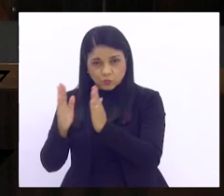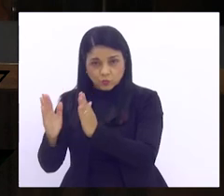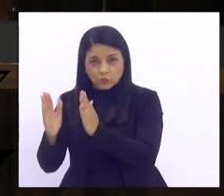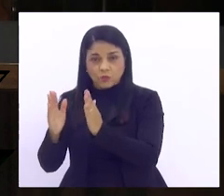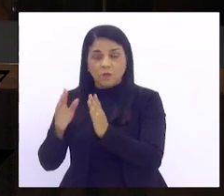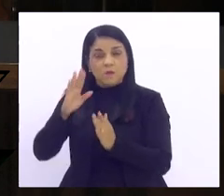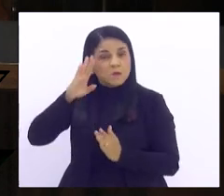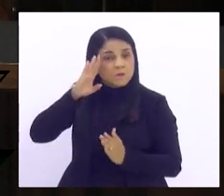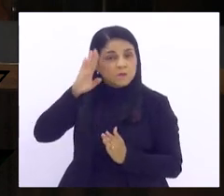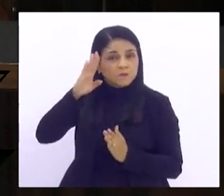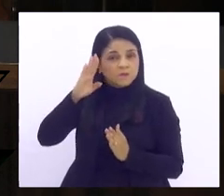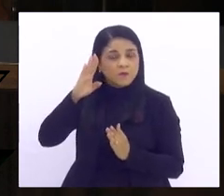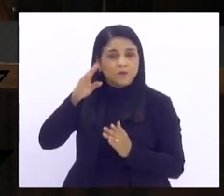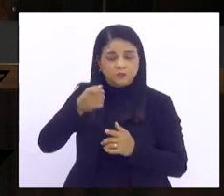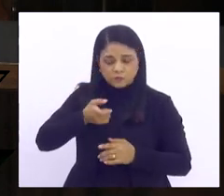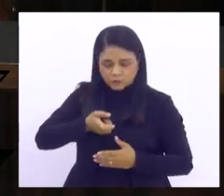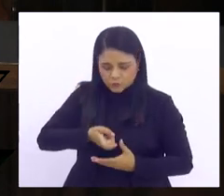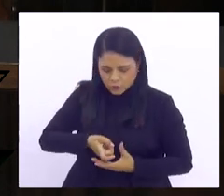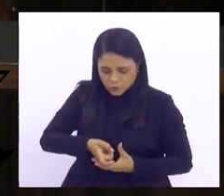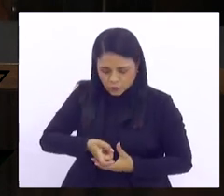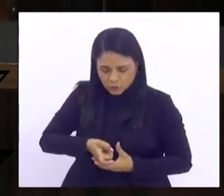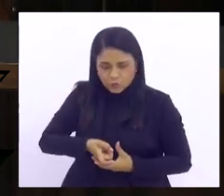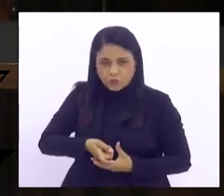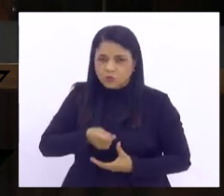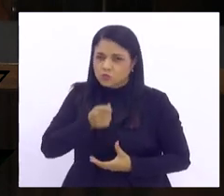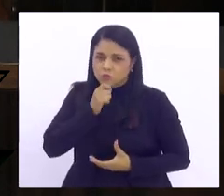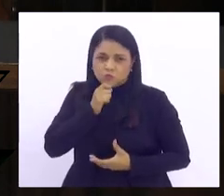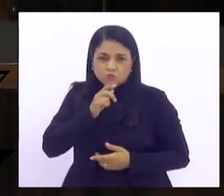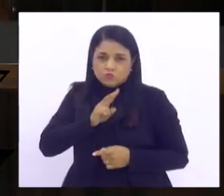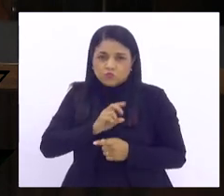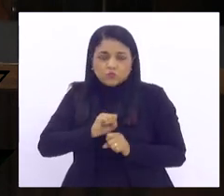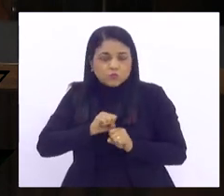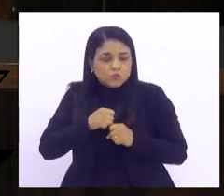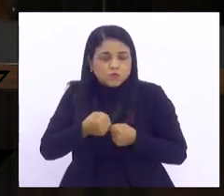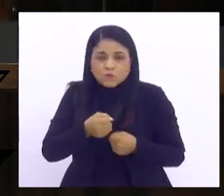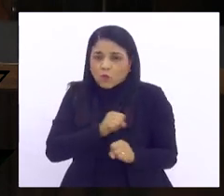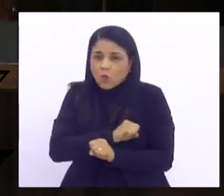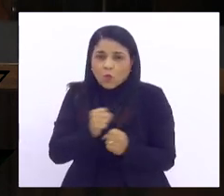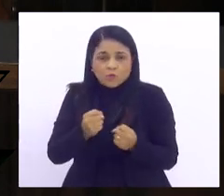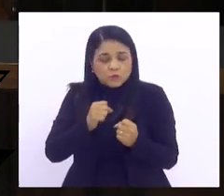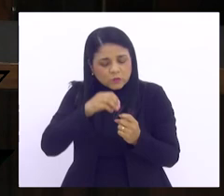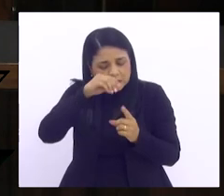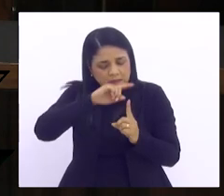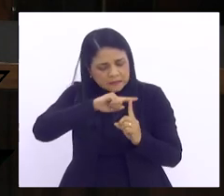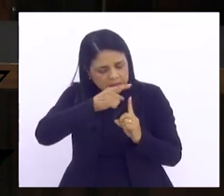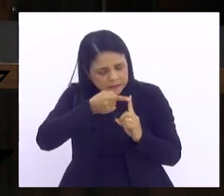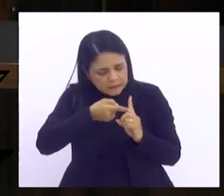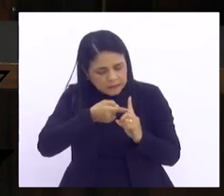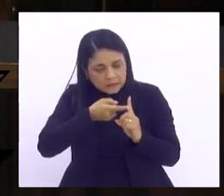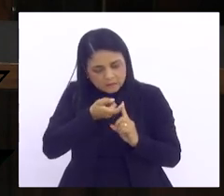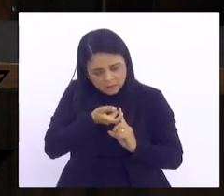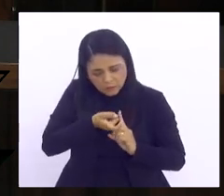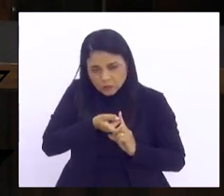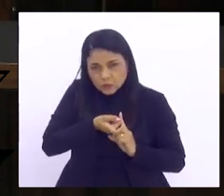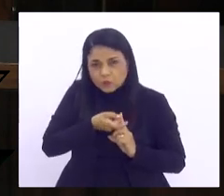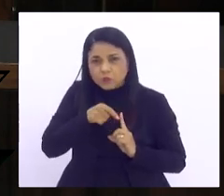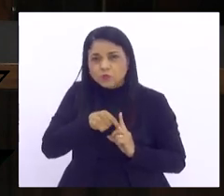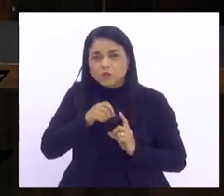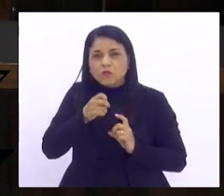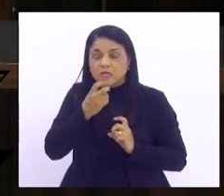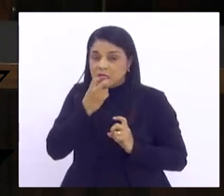a do nascituro, que, indefeso, no ventre de suas mães, necessitam que o seu